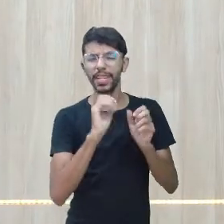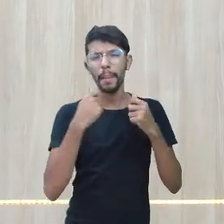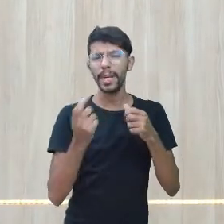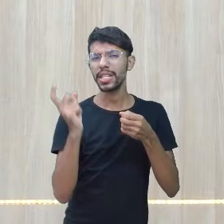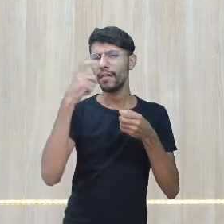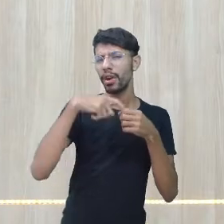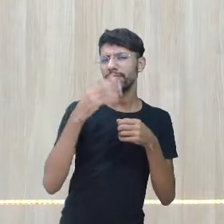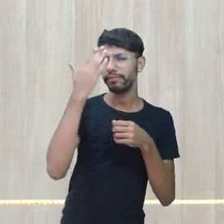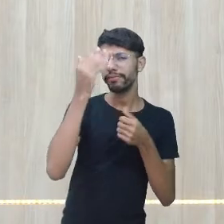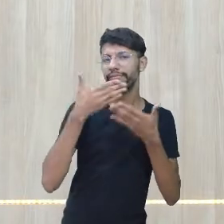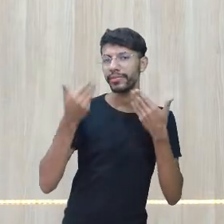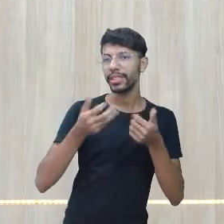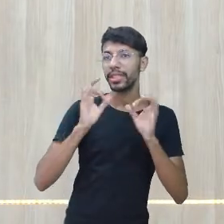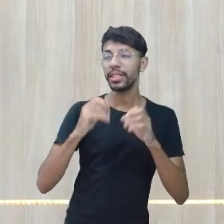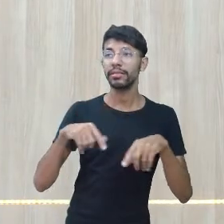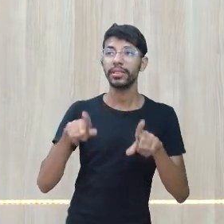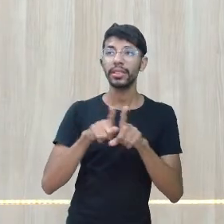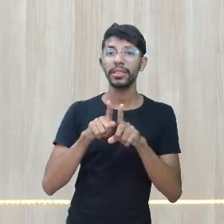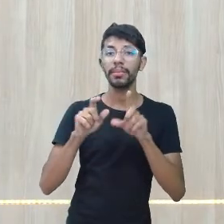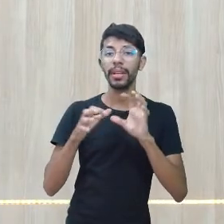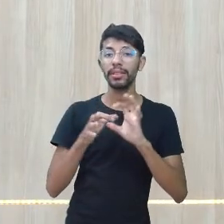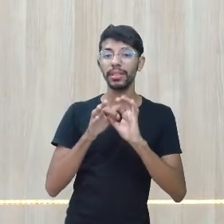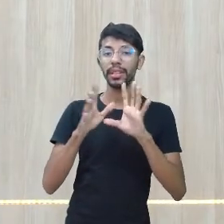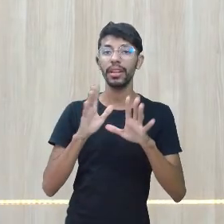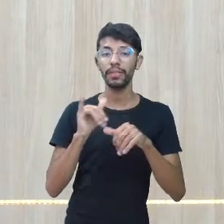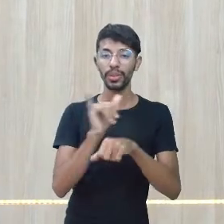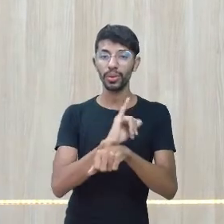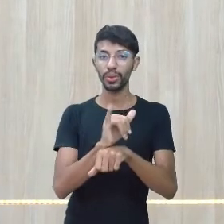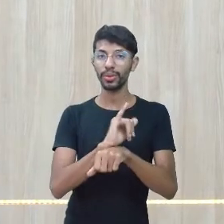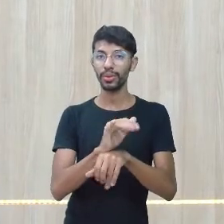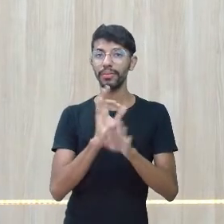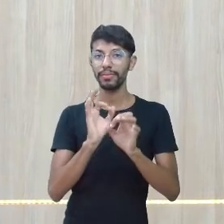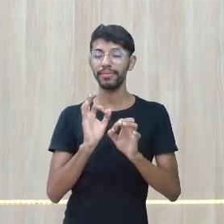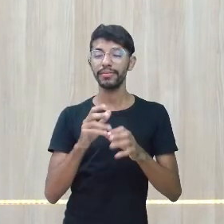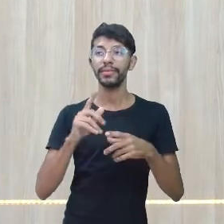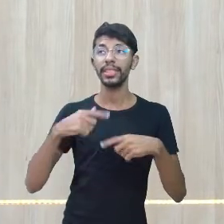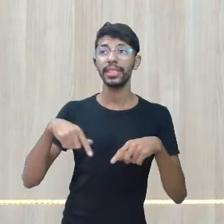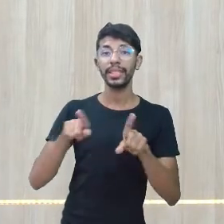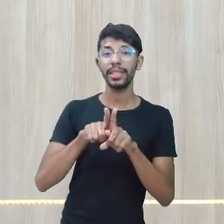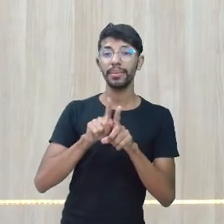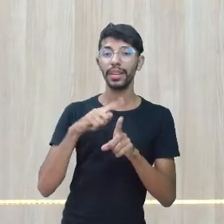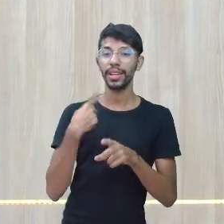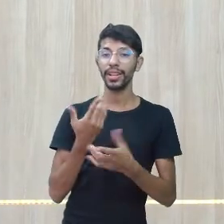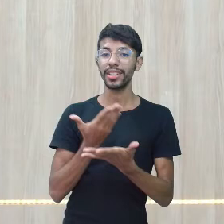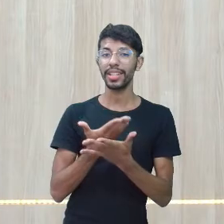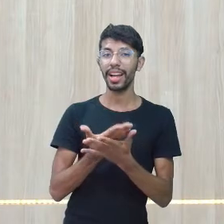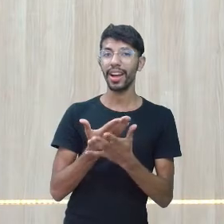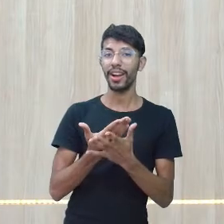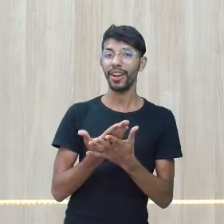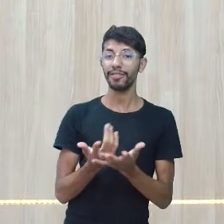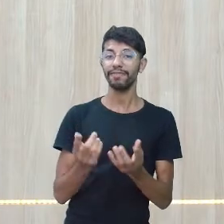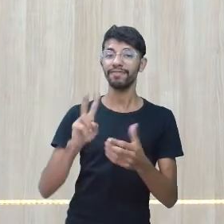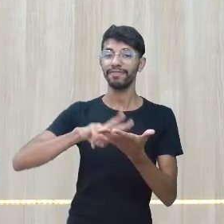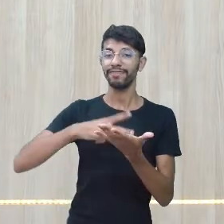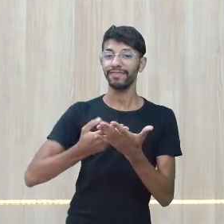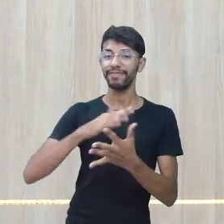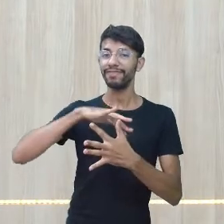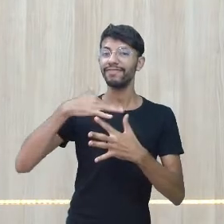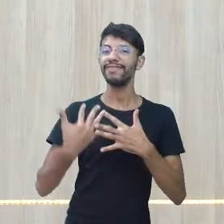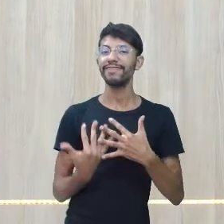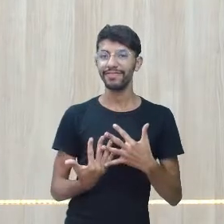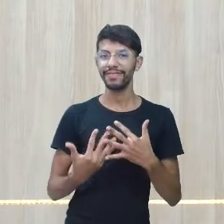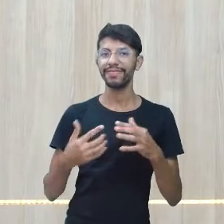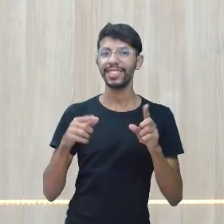tá certo? Ela ficará também disponível no YouTube, como sempre, e a nossa aula será traduzida simultaneamente para a língua